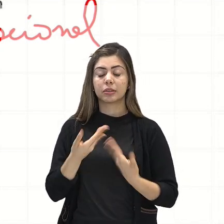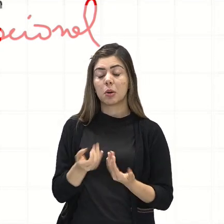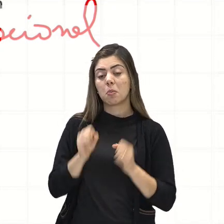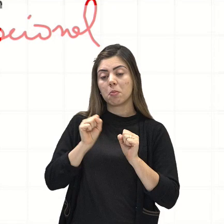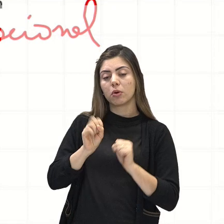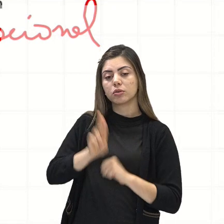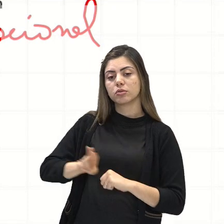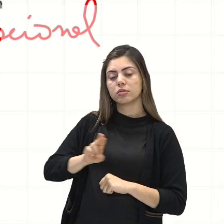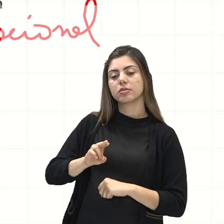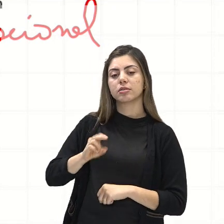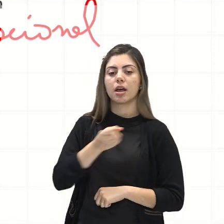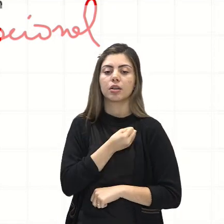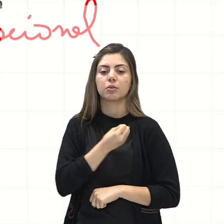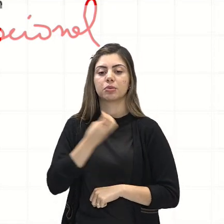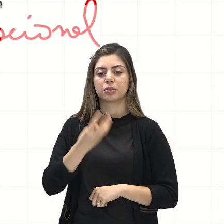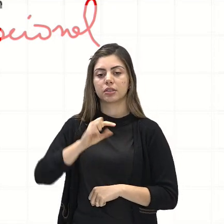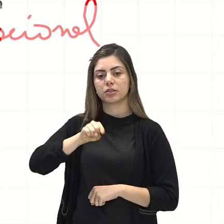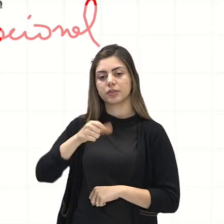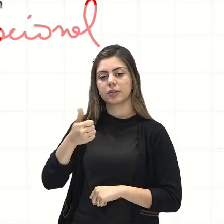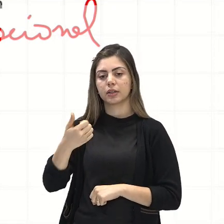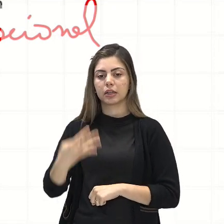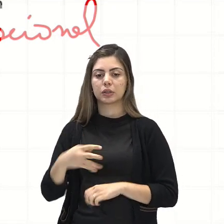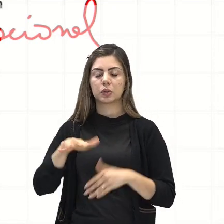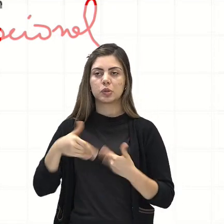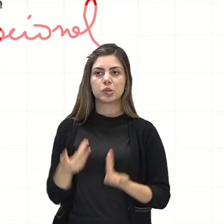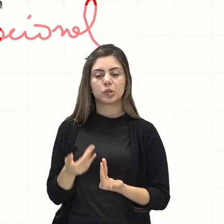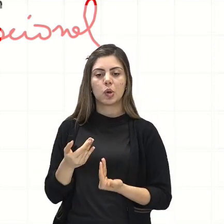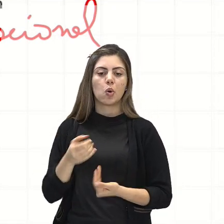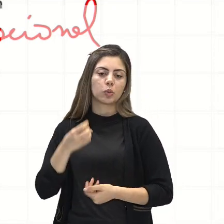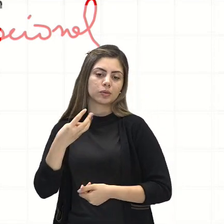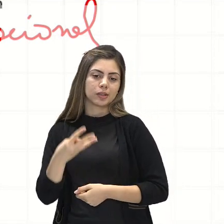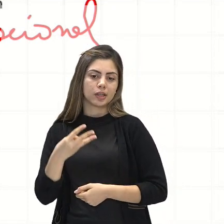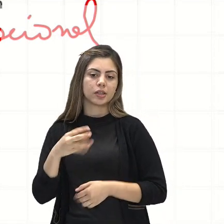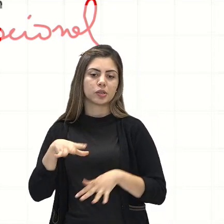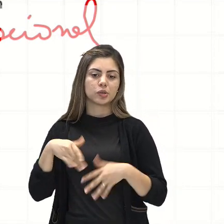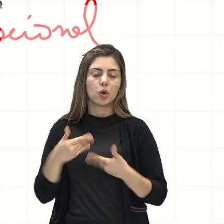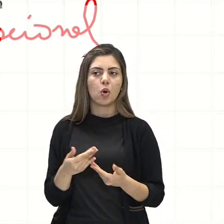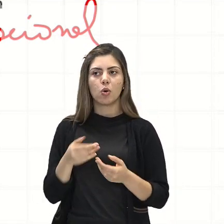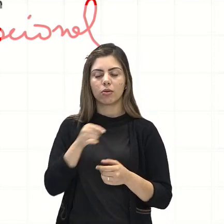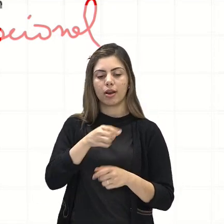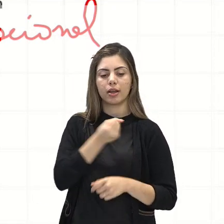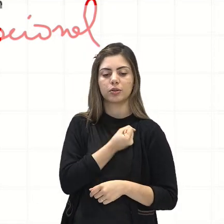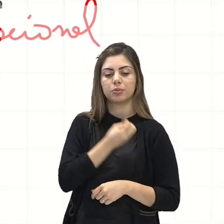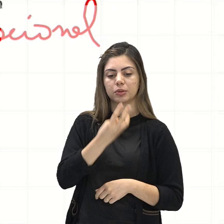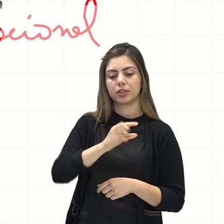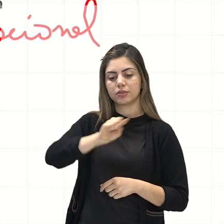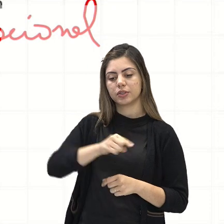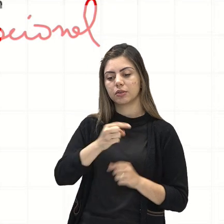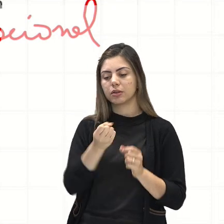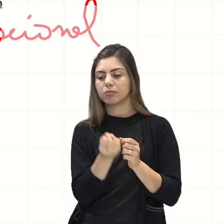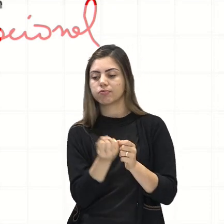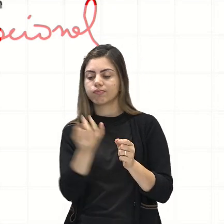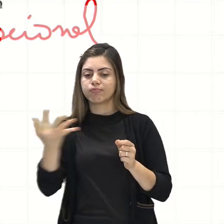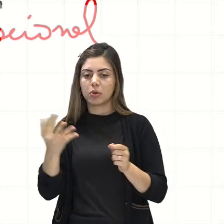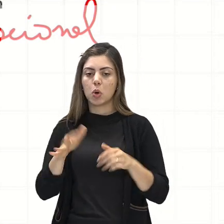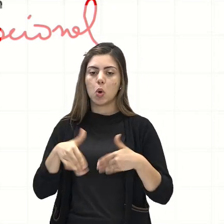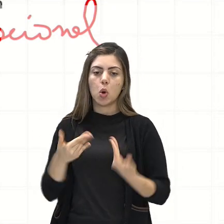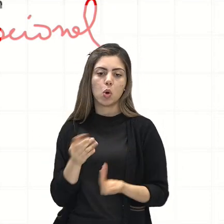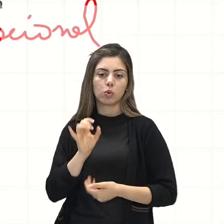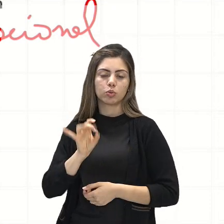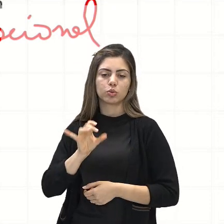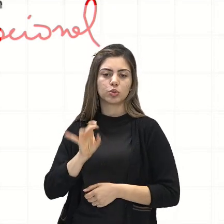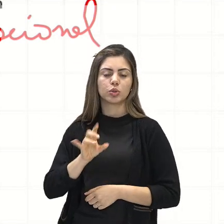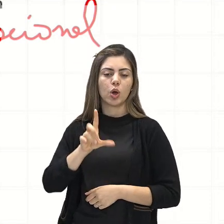utilizar 3,14, você pode utilizar 3, ou você pode utilizar muito mais casas, ou então deixar somente no